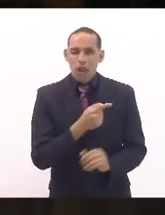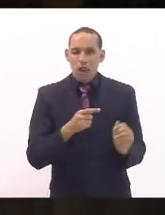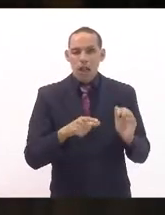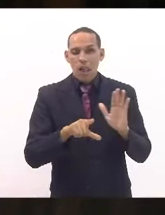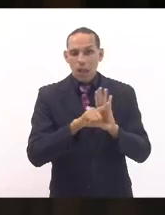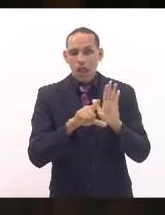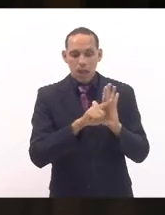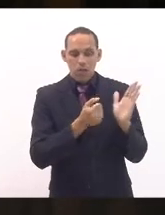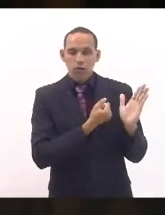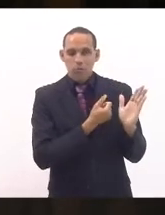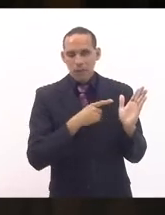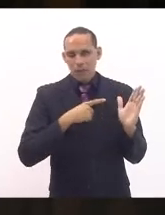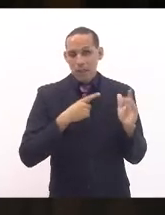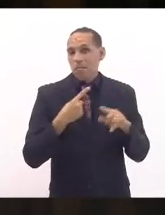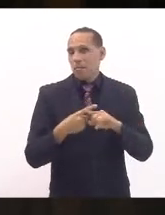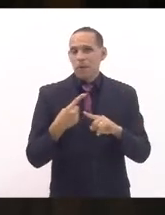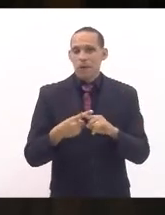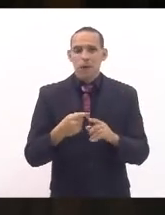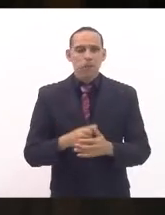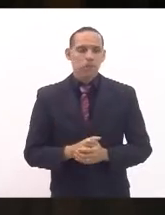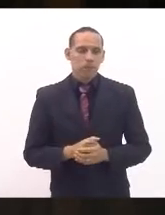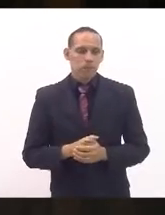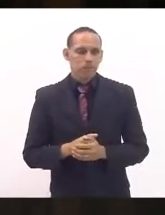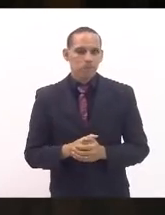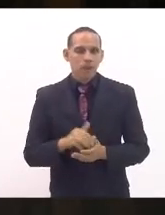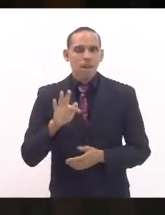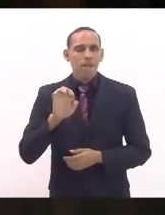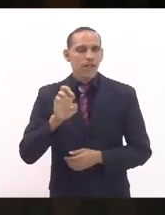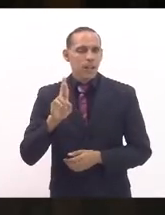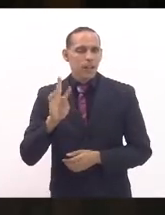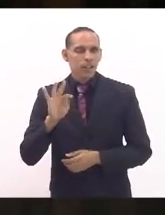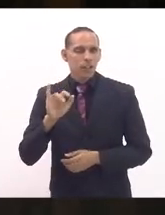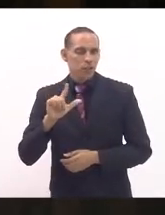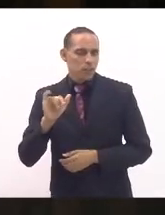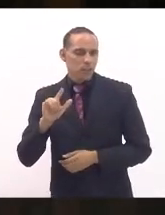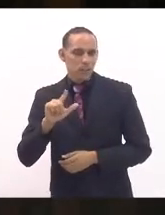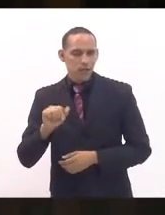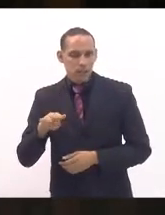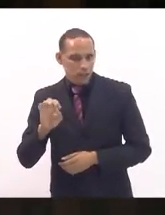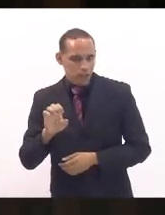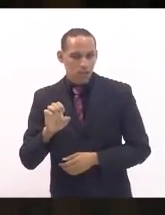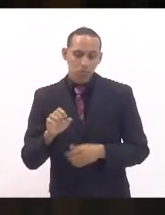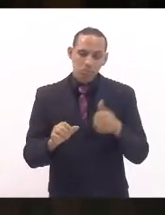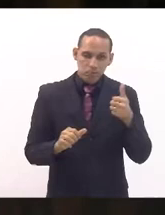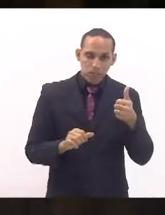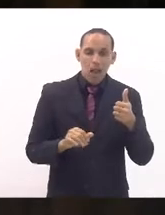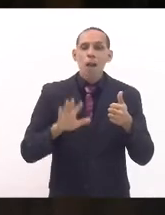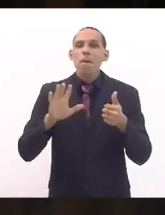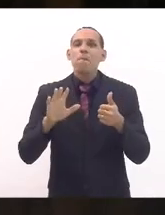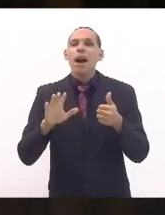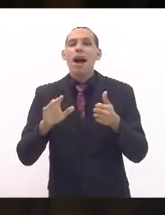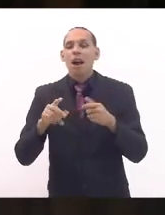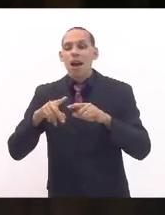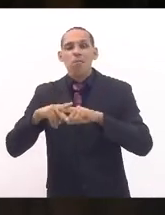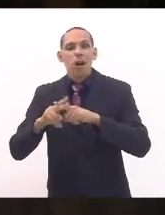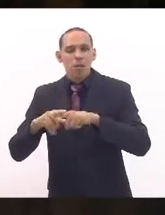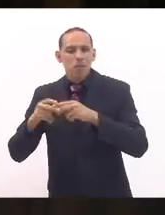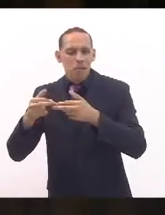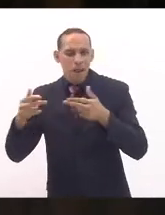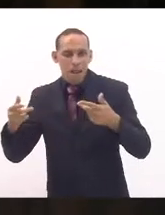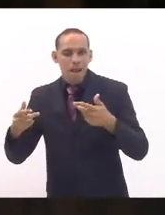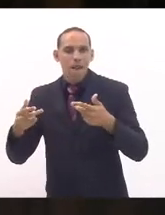porque uma coisa é o fertilizante em si, outra coisa é reduzir o ICMS dos equipamentos. Sim. Nós temos